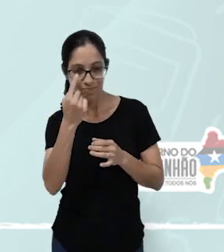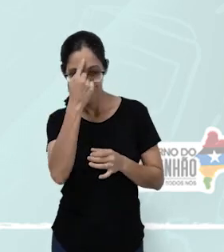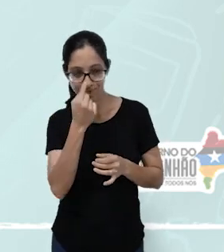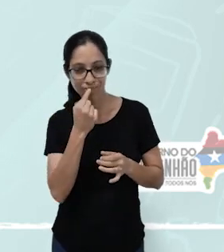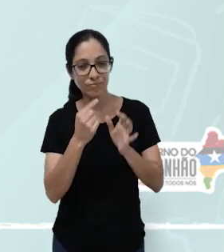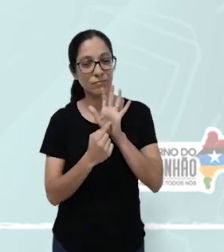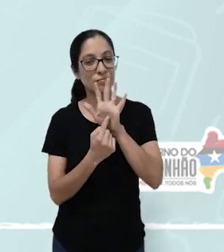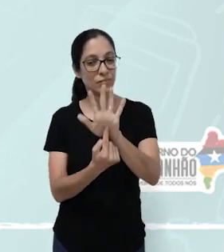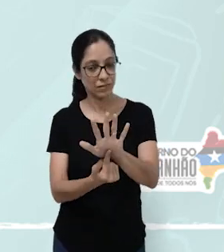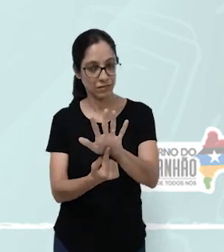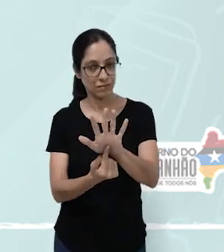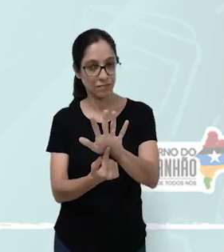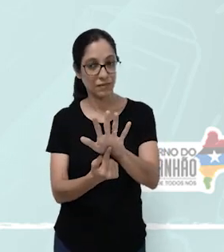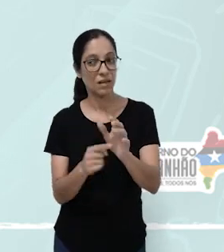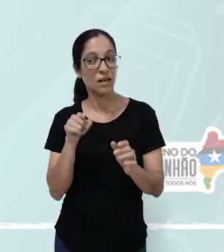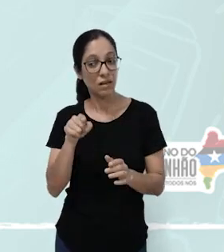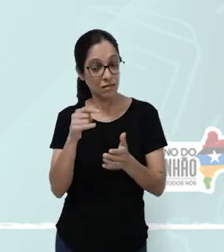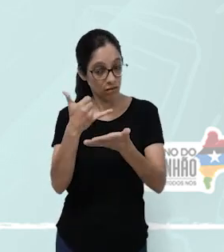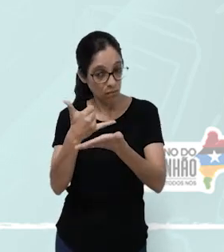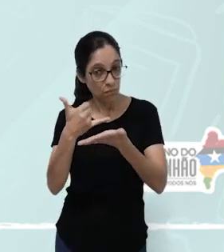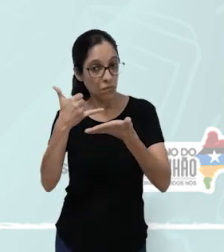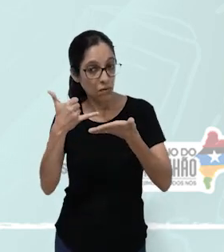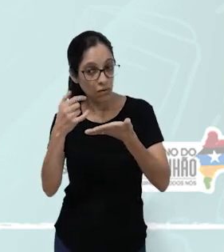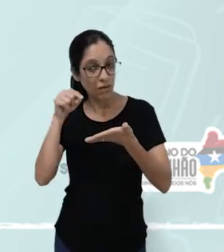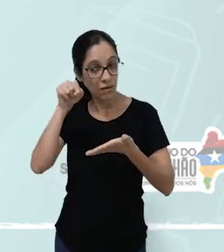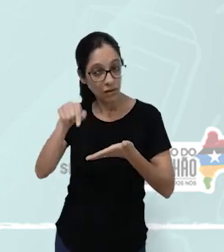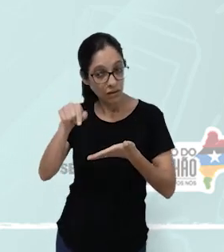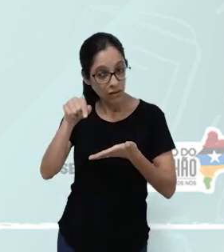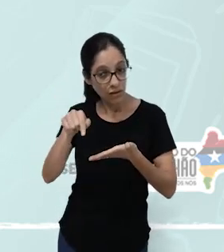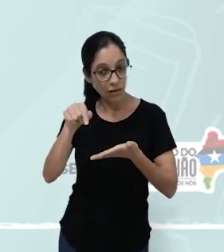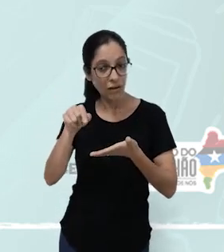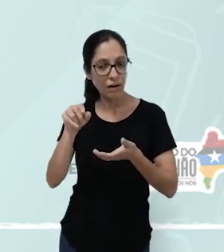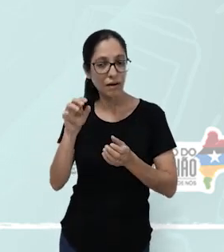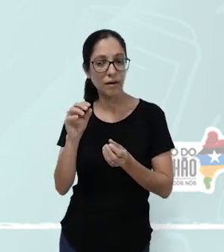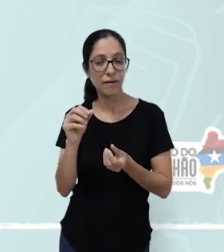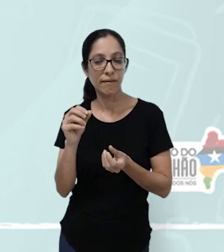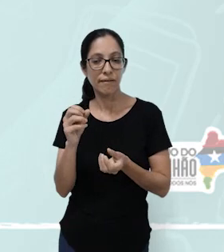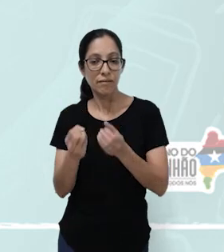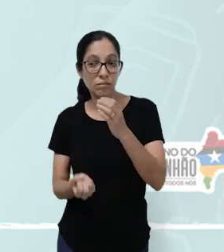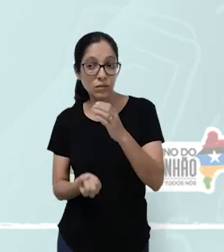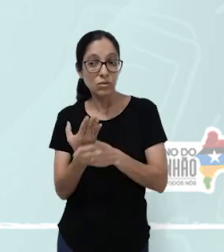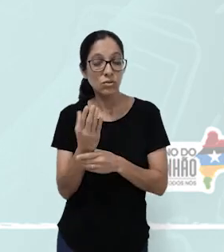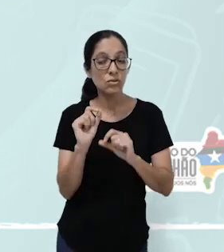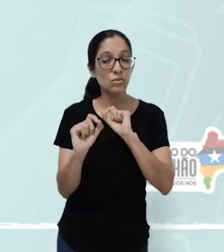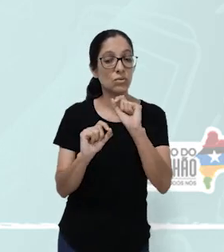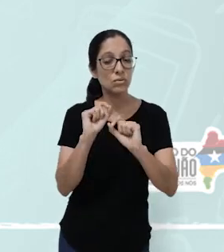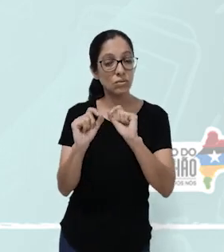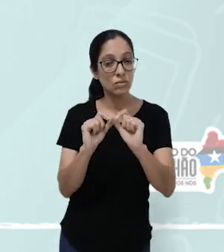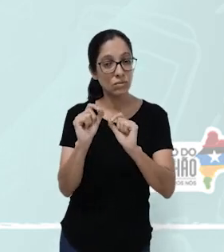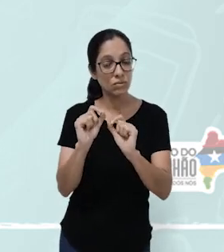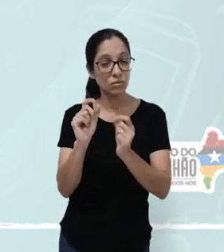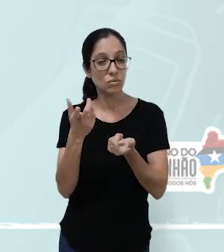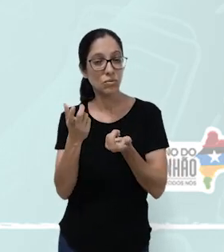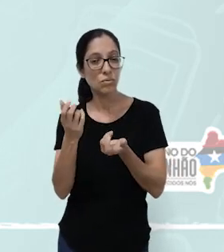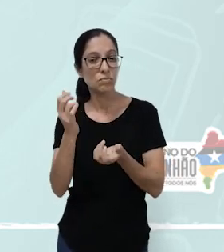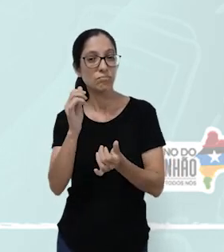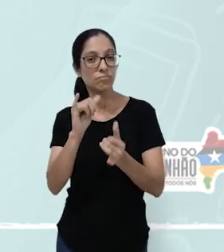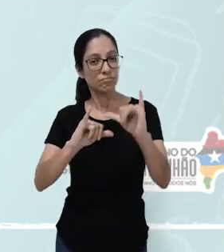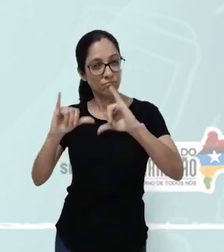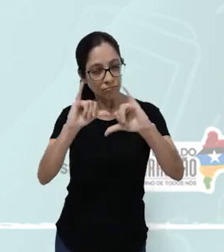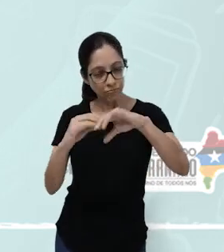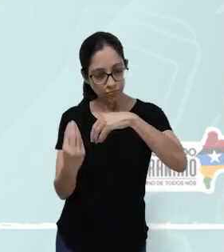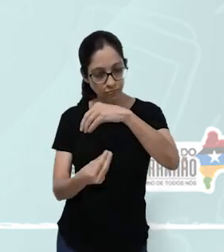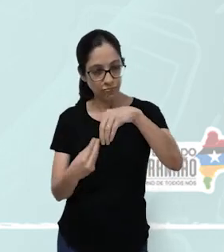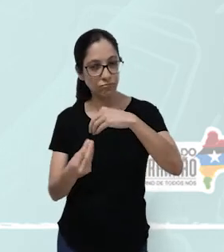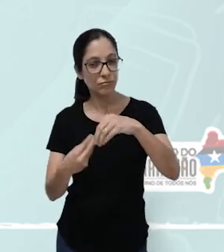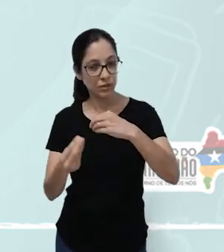uma droga sintética, é uma droga que é produzida em laboratório. Inclusive, é uma droga que facilita muito